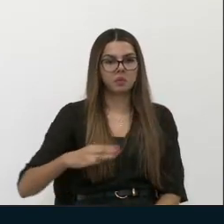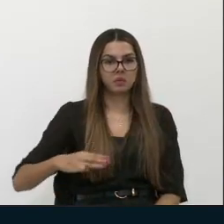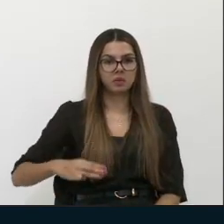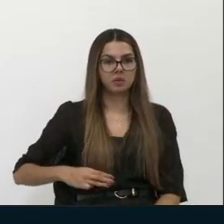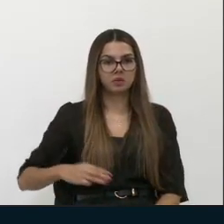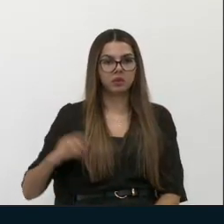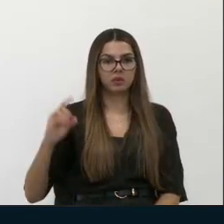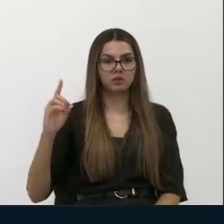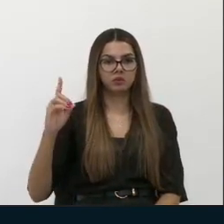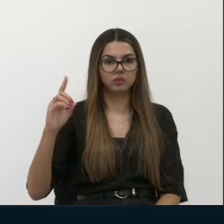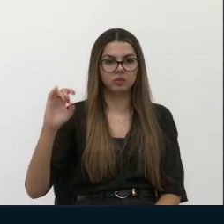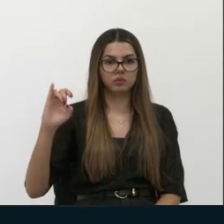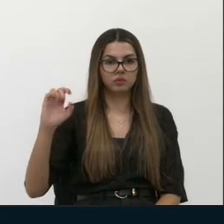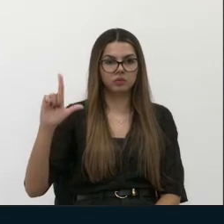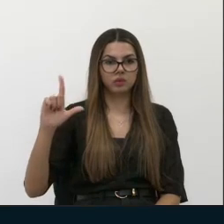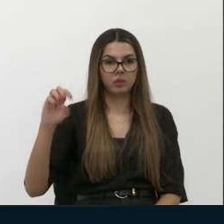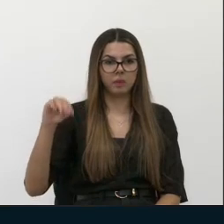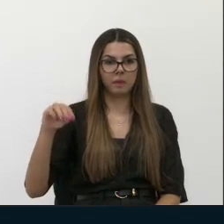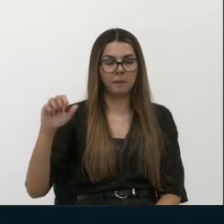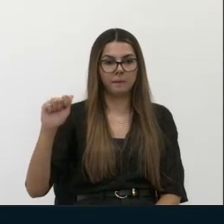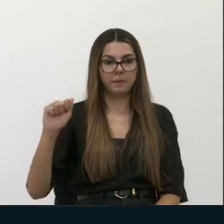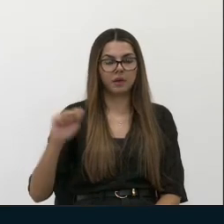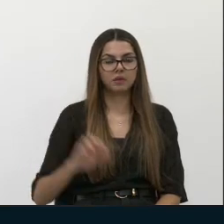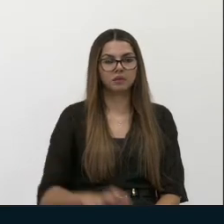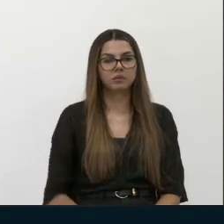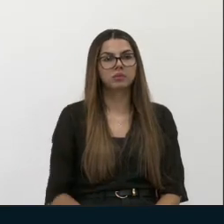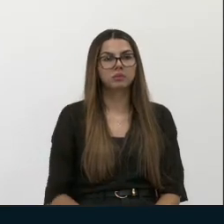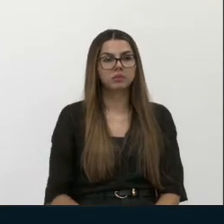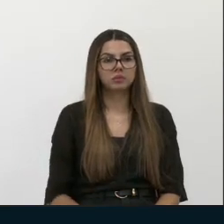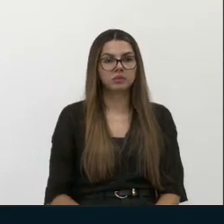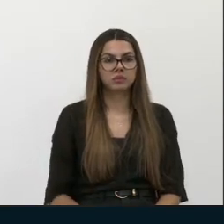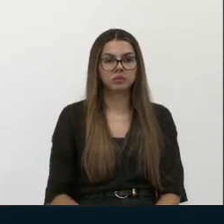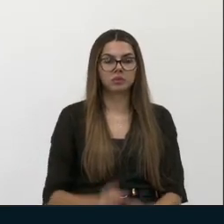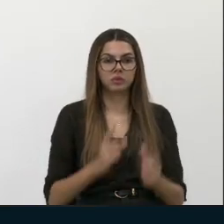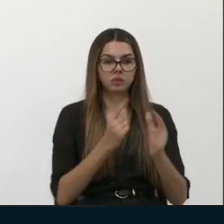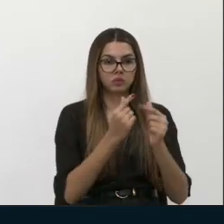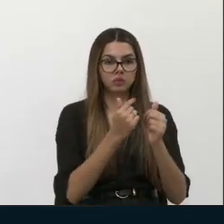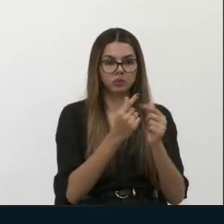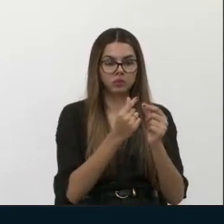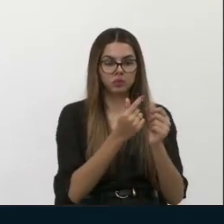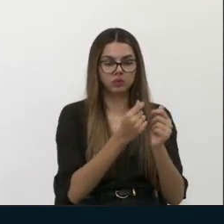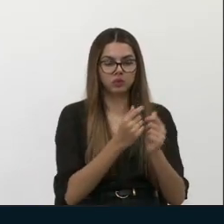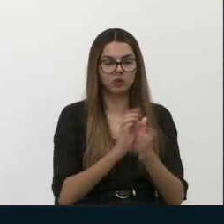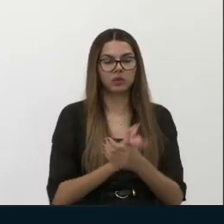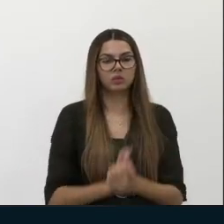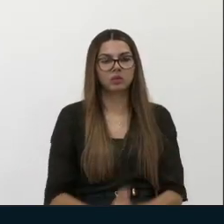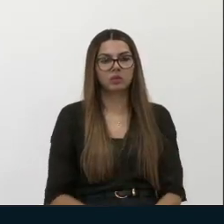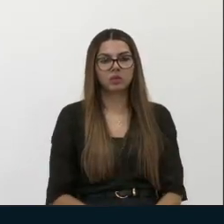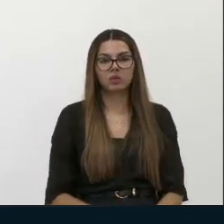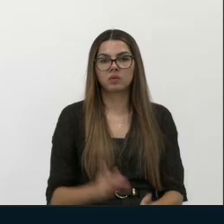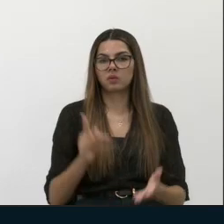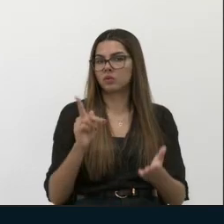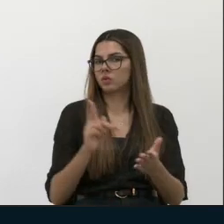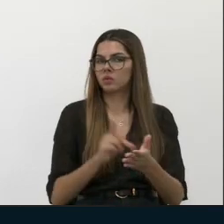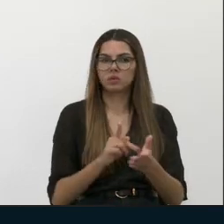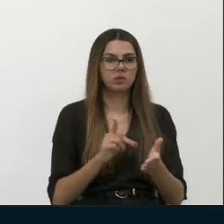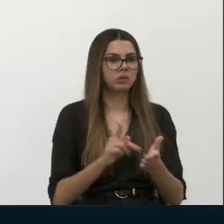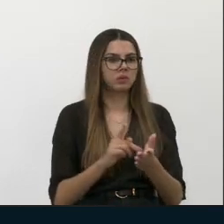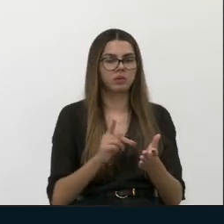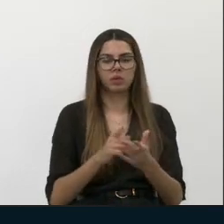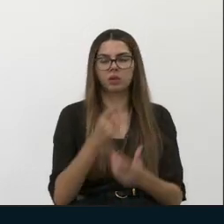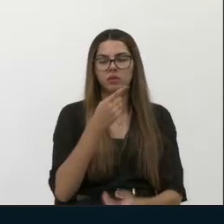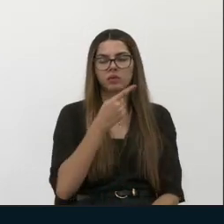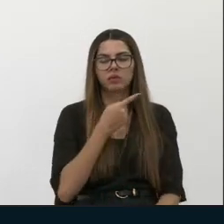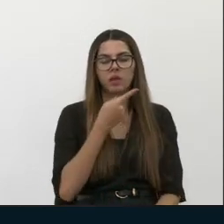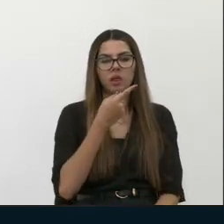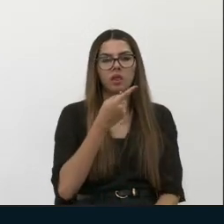Dilma, para repasse de verbas para essa questão. Não é verdade, vereador, que disse